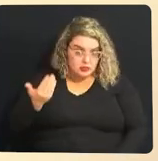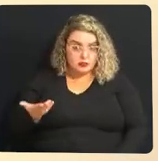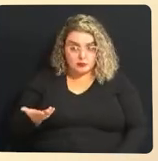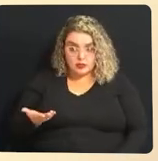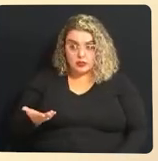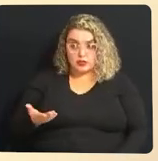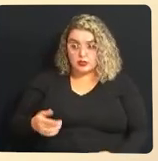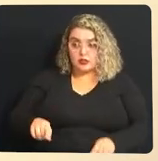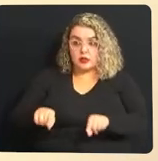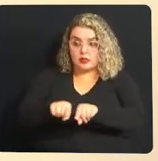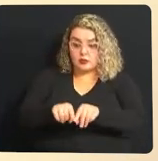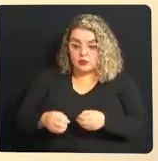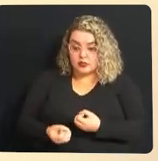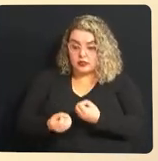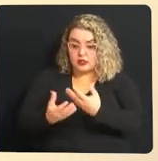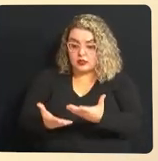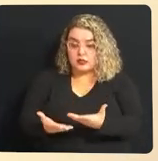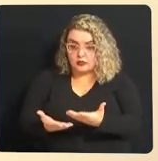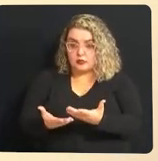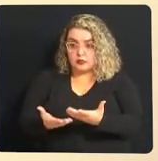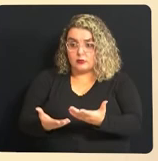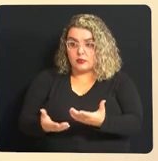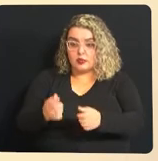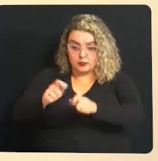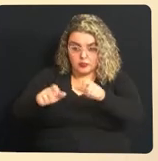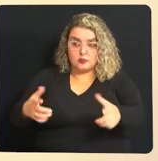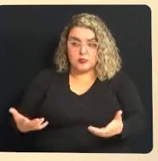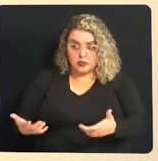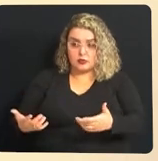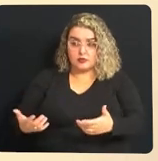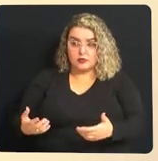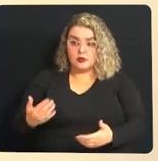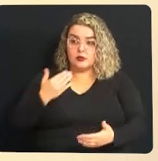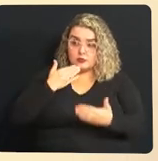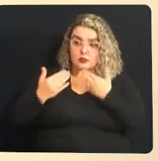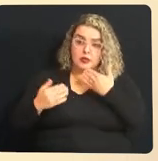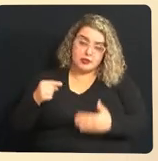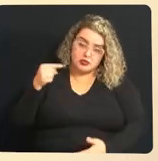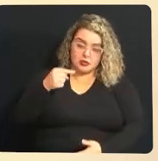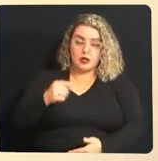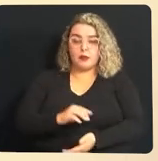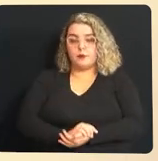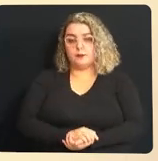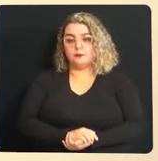gente saber e passar também essa informação para a população que nos cobra lá.